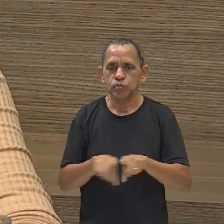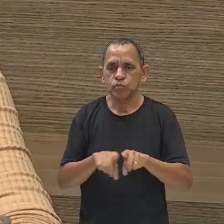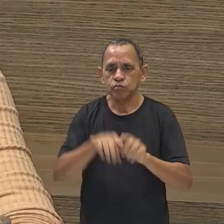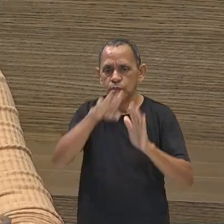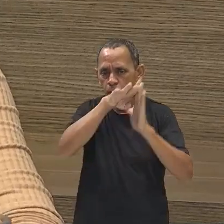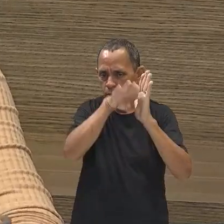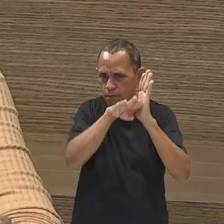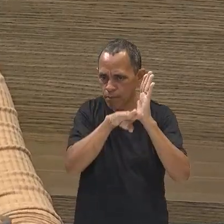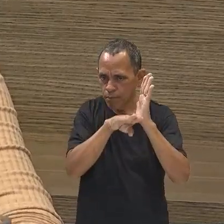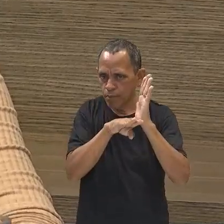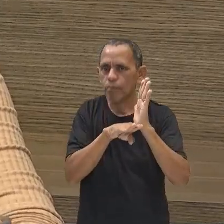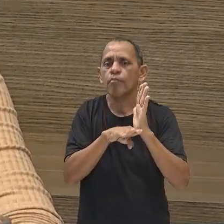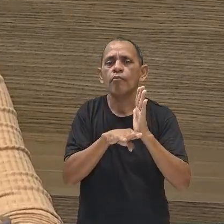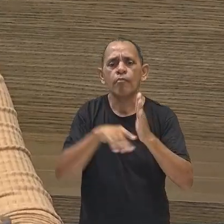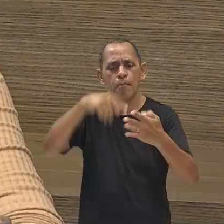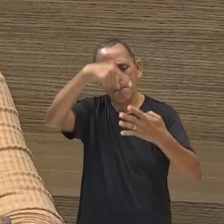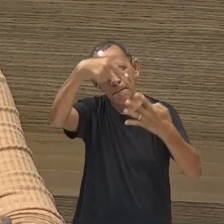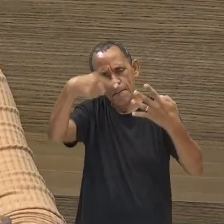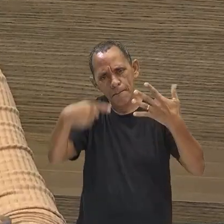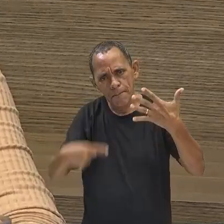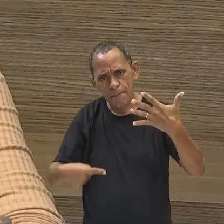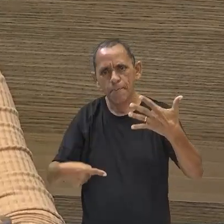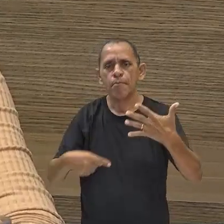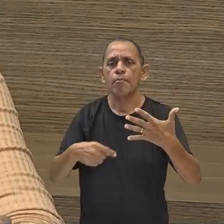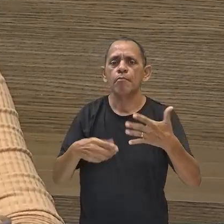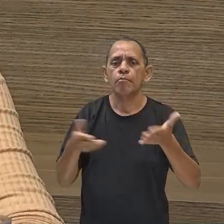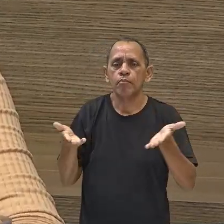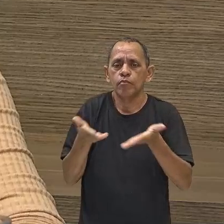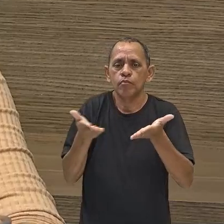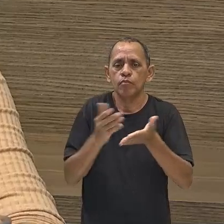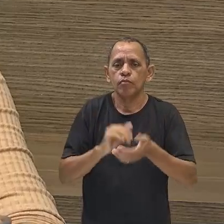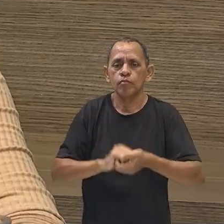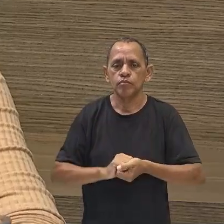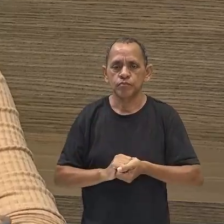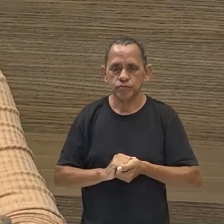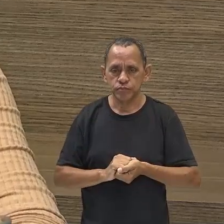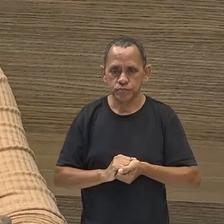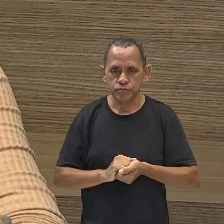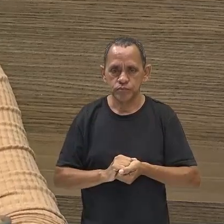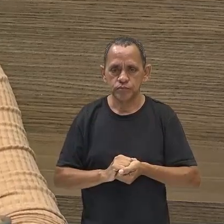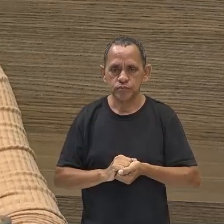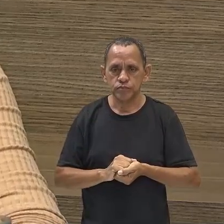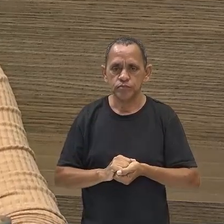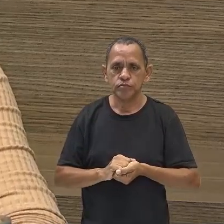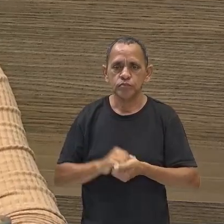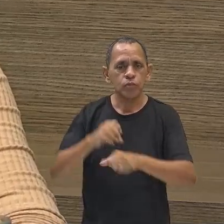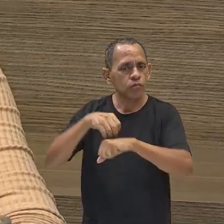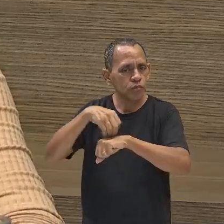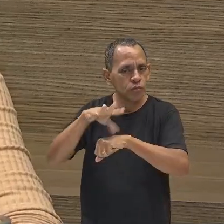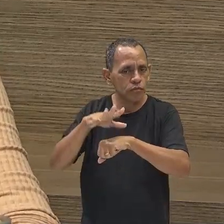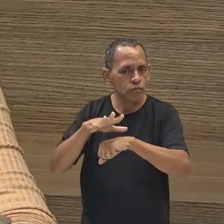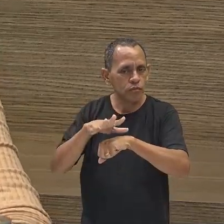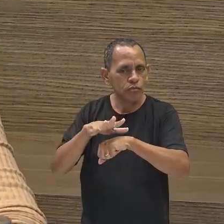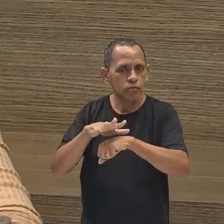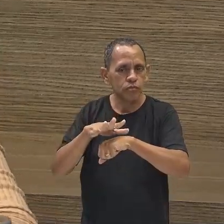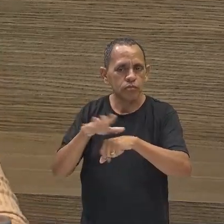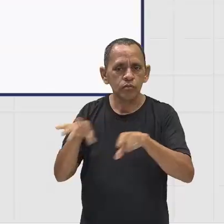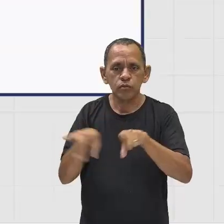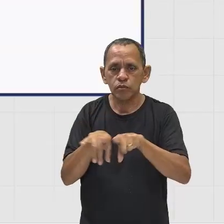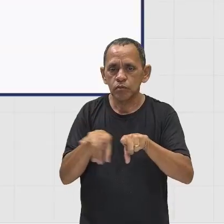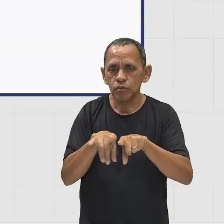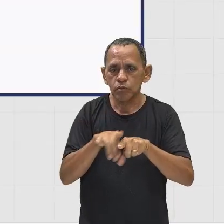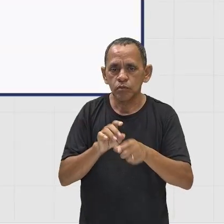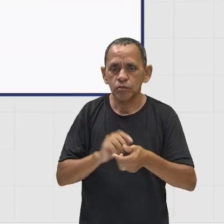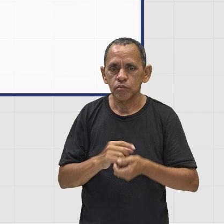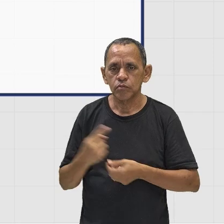os tópicos que a gente vai abordar agora, tá bom? Referente à transmissão e estudos. O tópico que